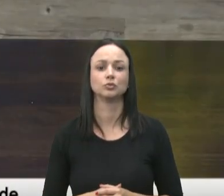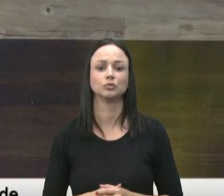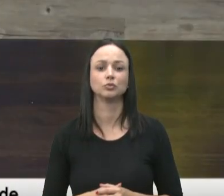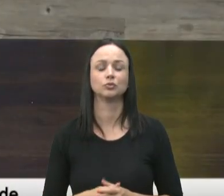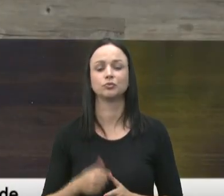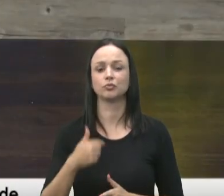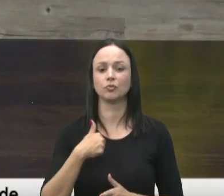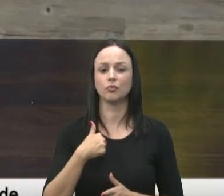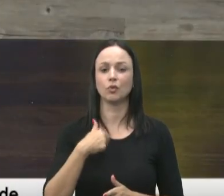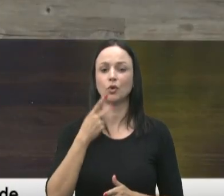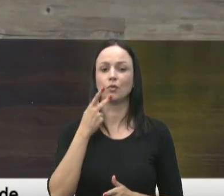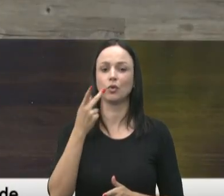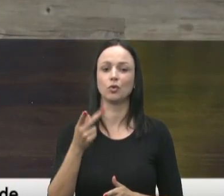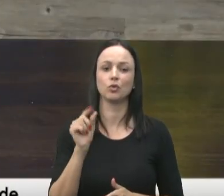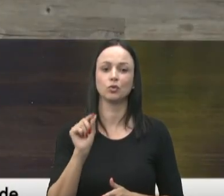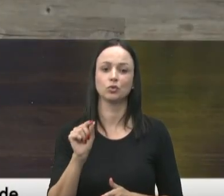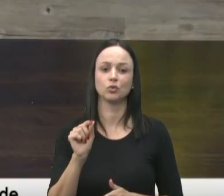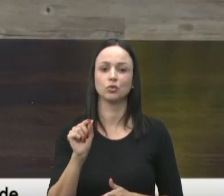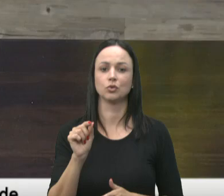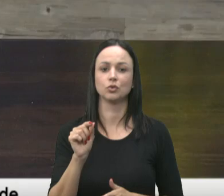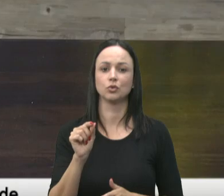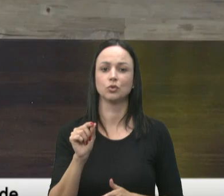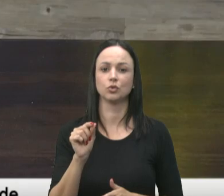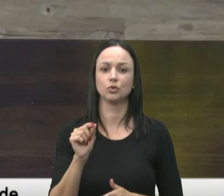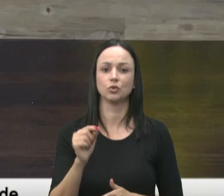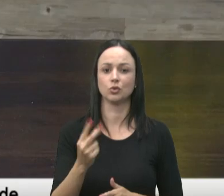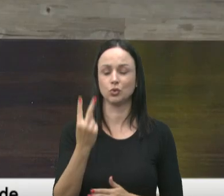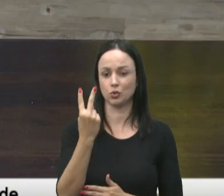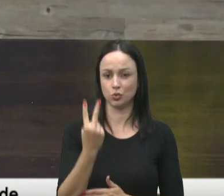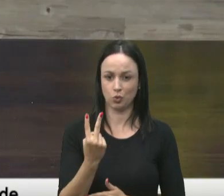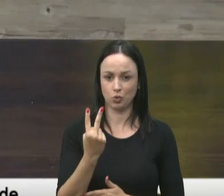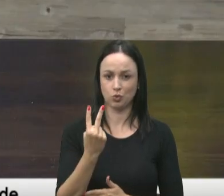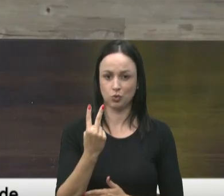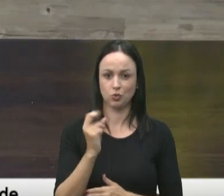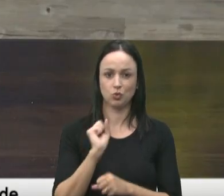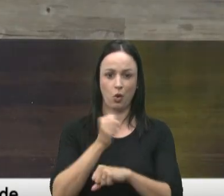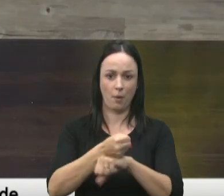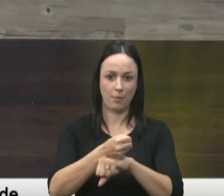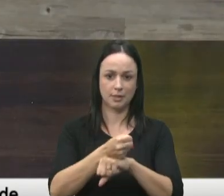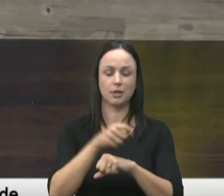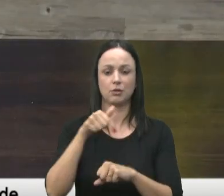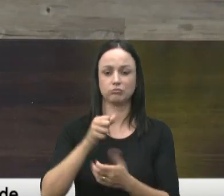estou relacionada com 2 ocupações do nosso plenário.